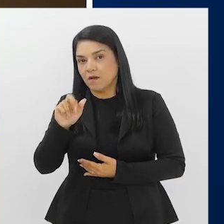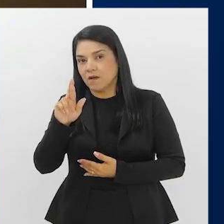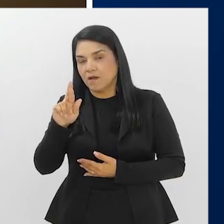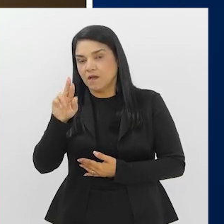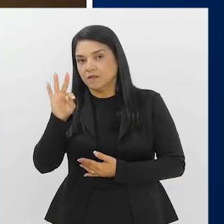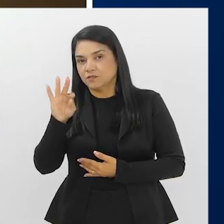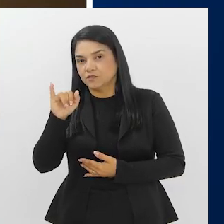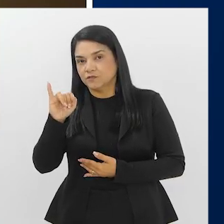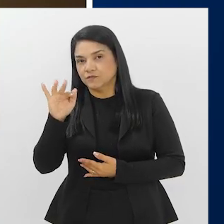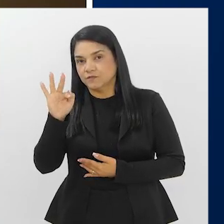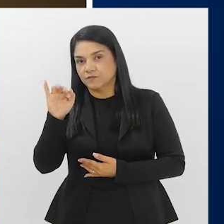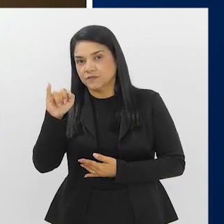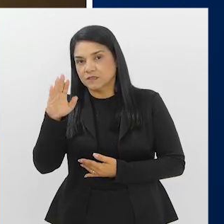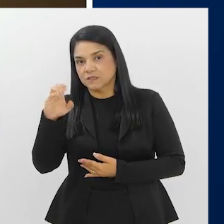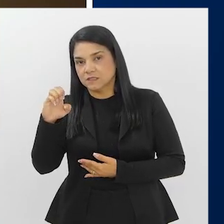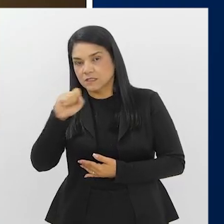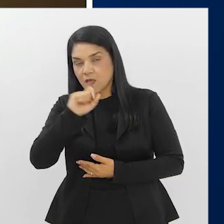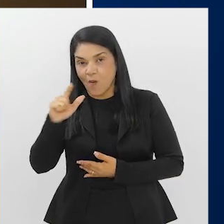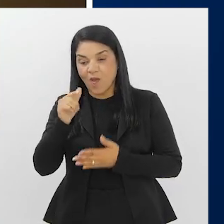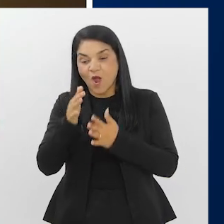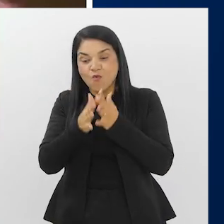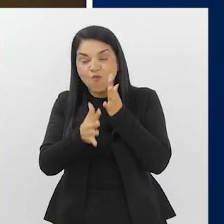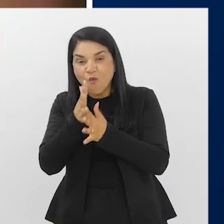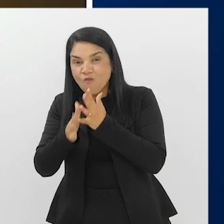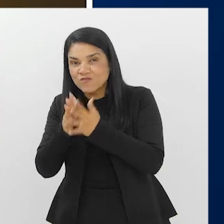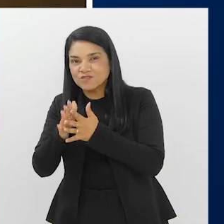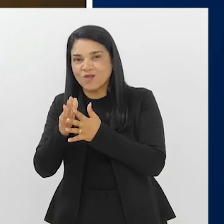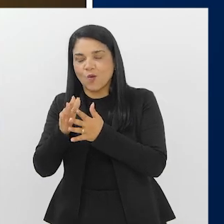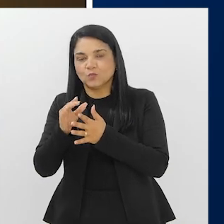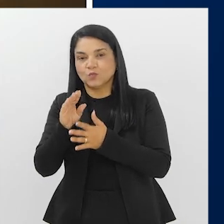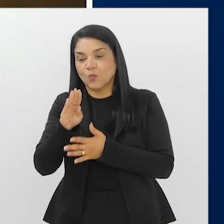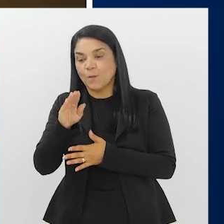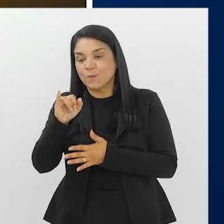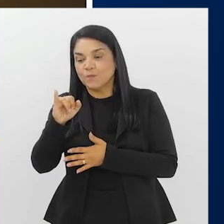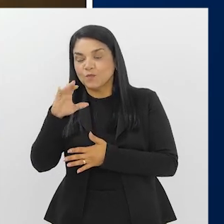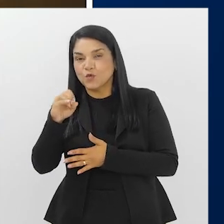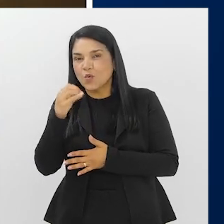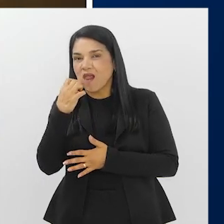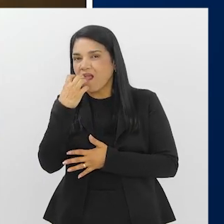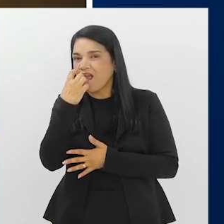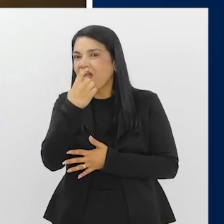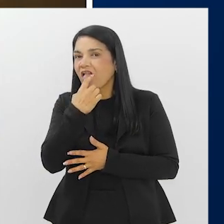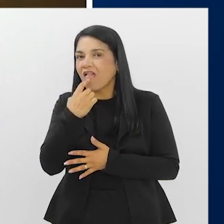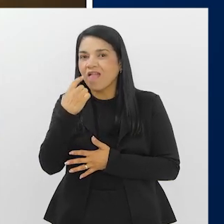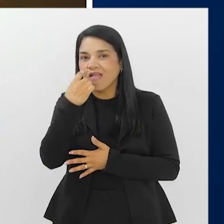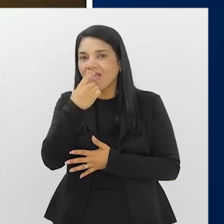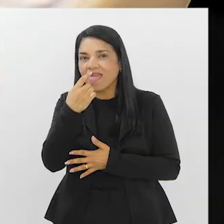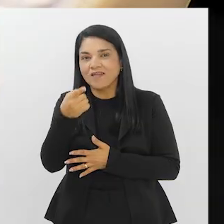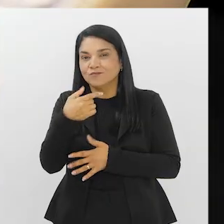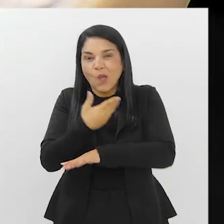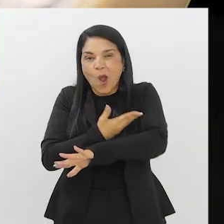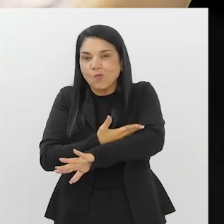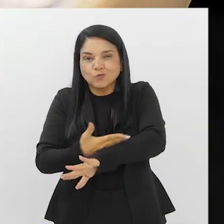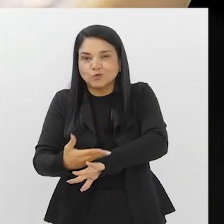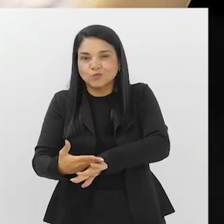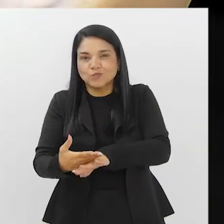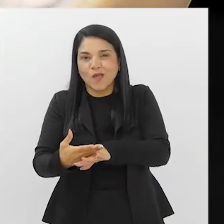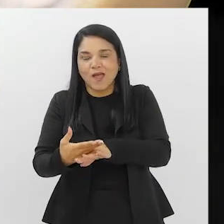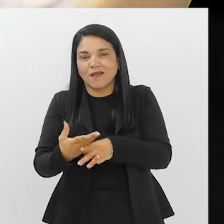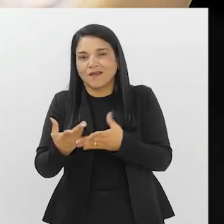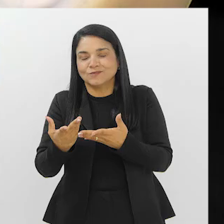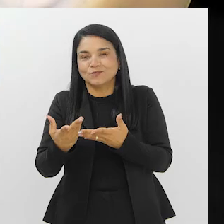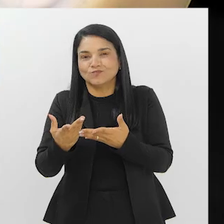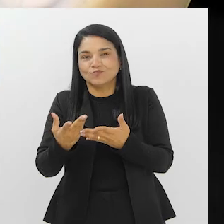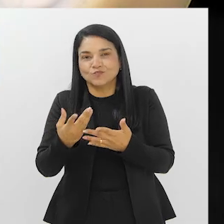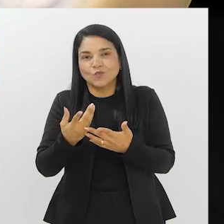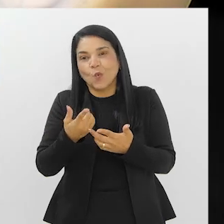como, né, a questão do leite, mas a questão da confusão do bico. Da E a embocadura, né? mamadeira, Da criança não ter o hábito de ter um